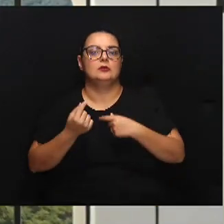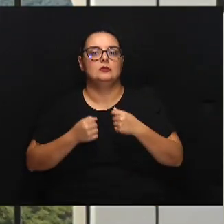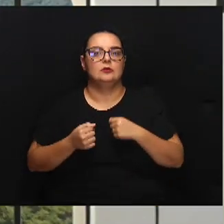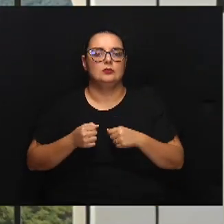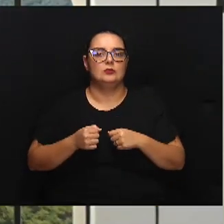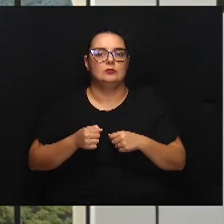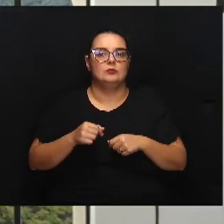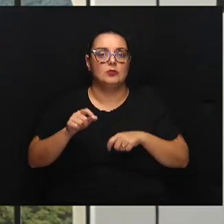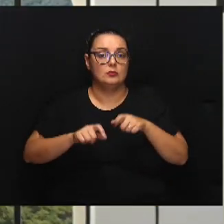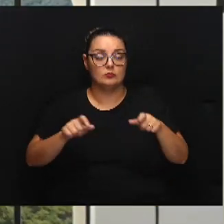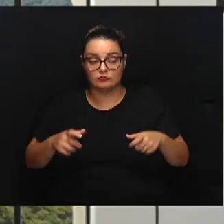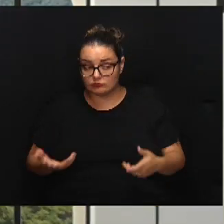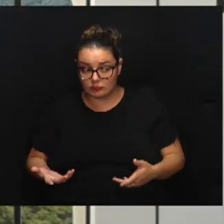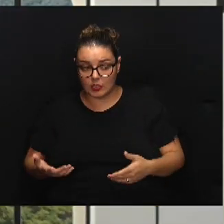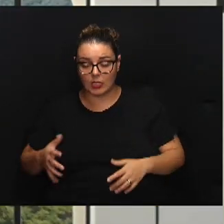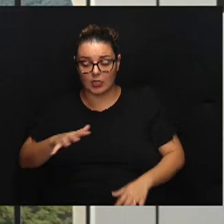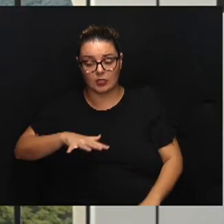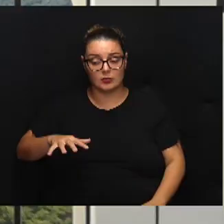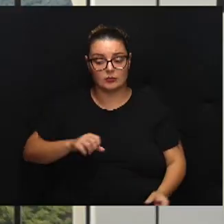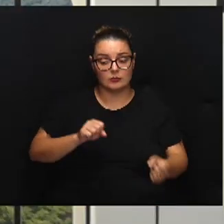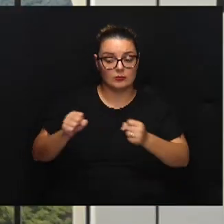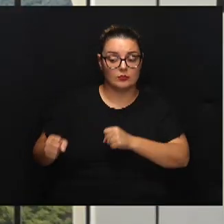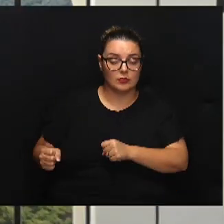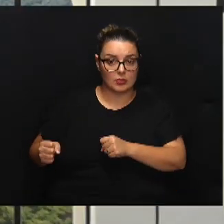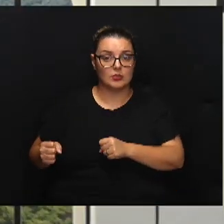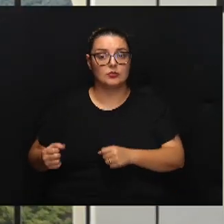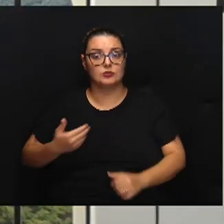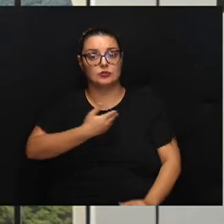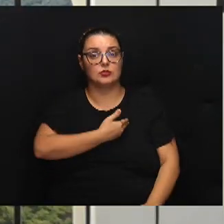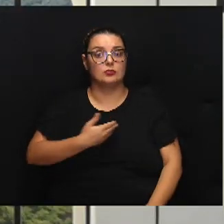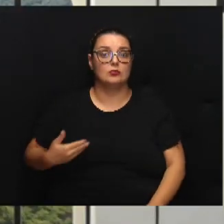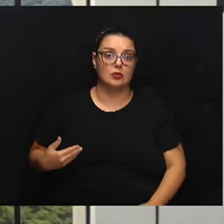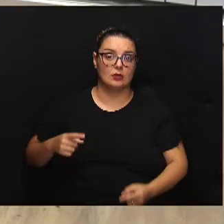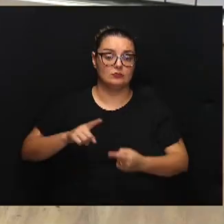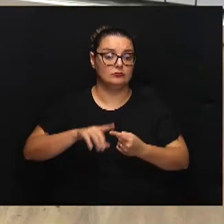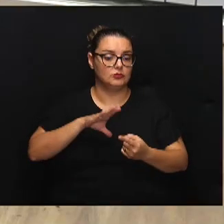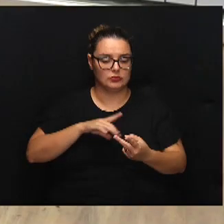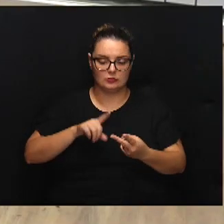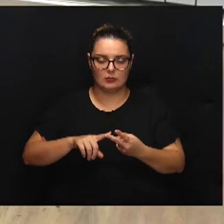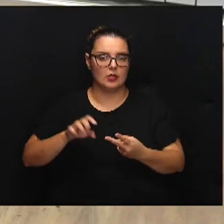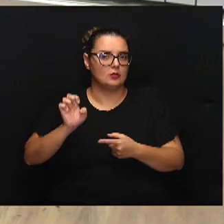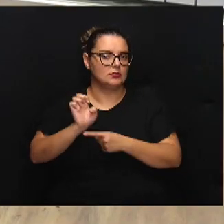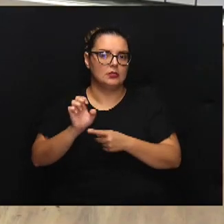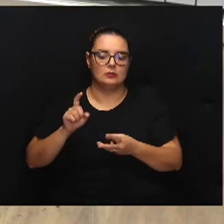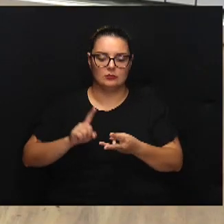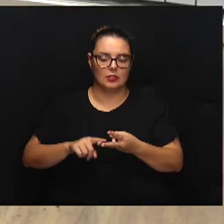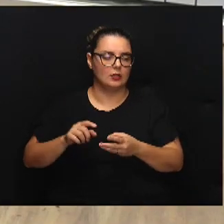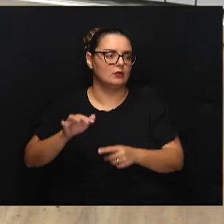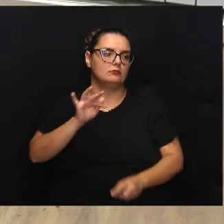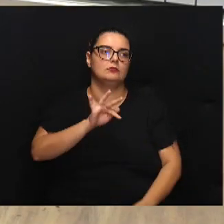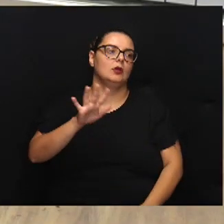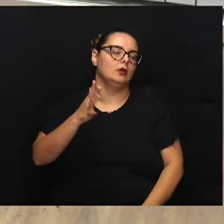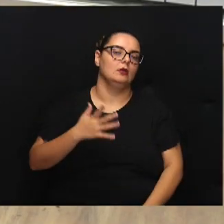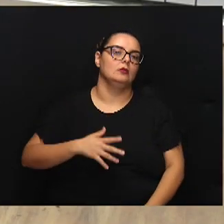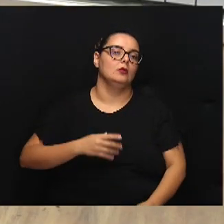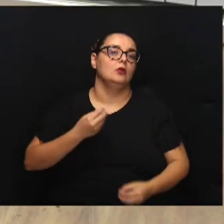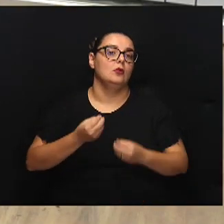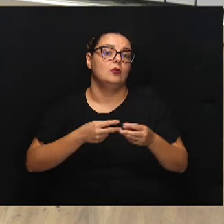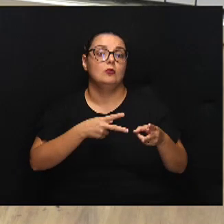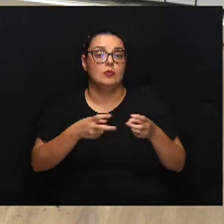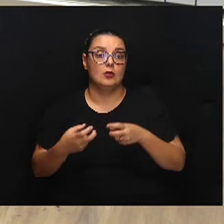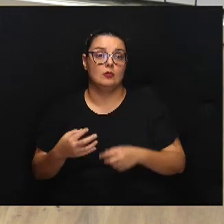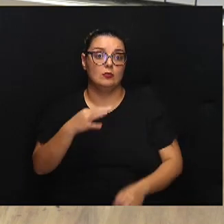parte de governo, e aí eu falo municipal, estadual, até federal, para esses profissionais. Como é que você enxerga aí uma possível